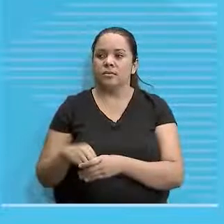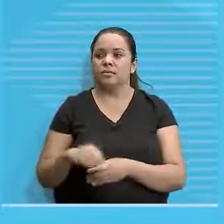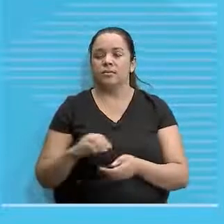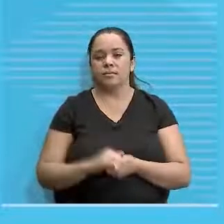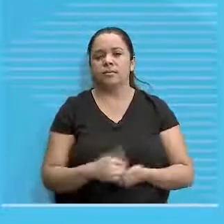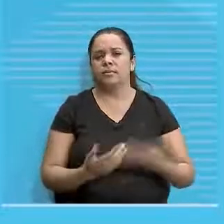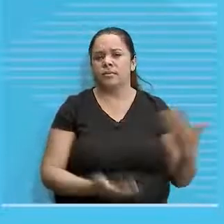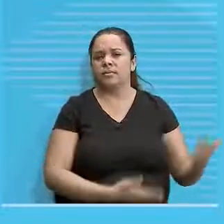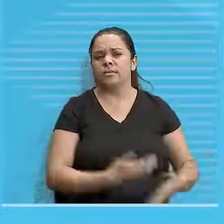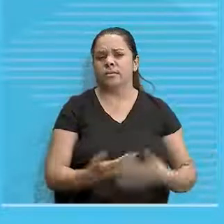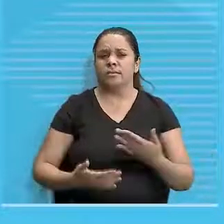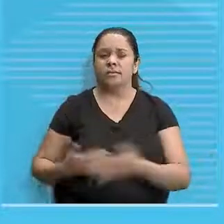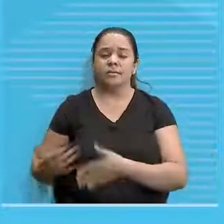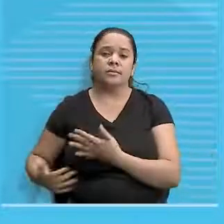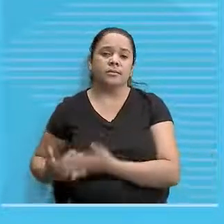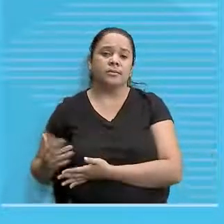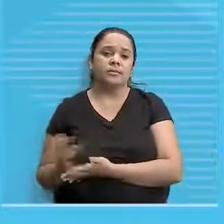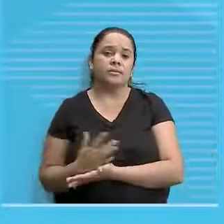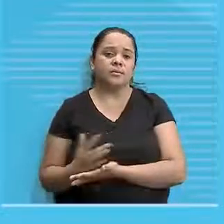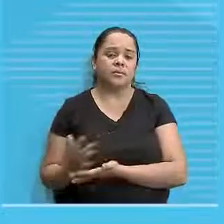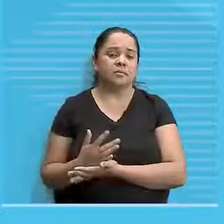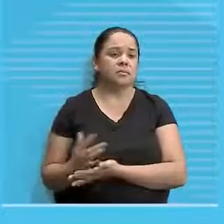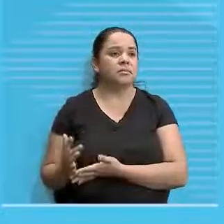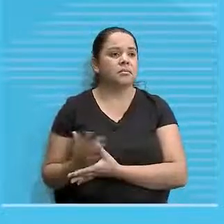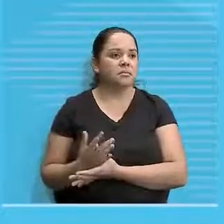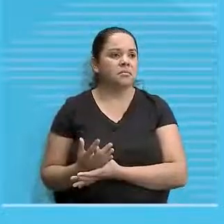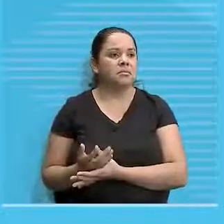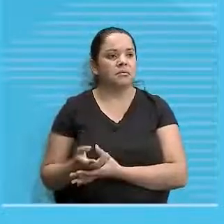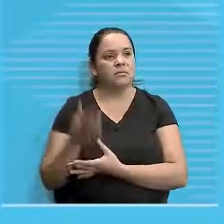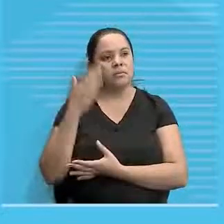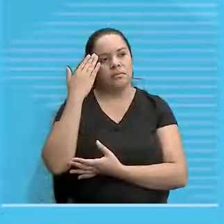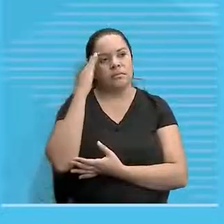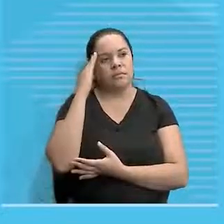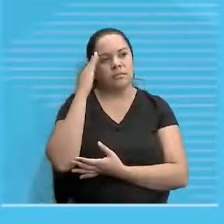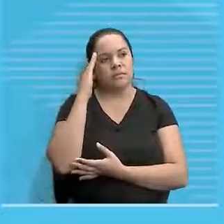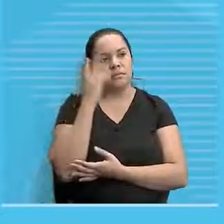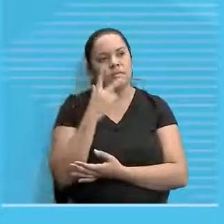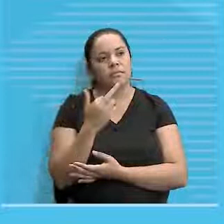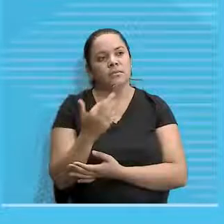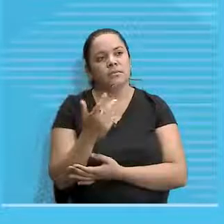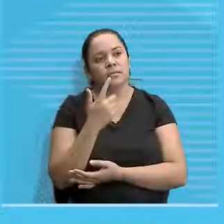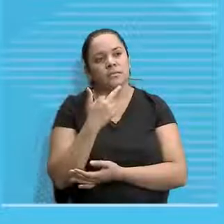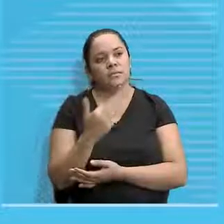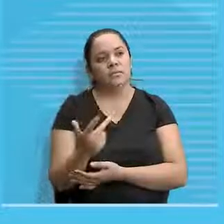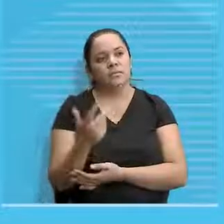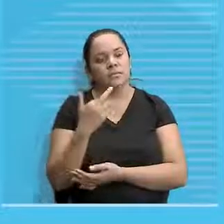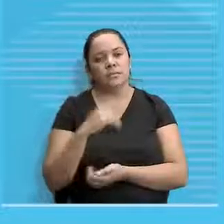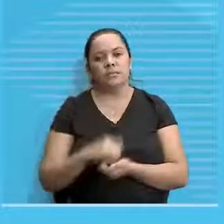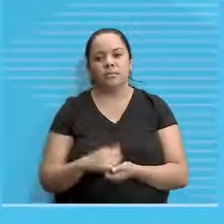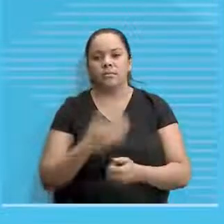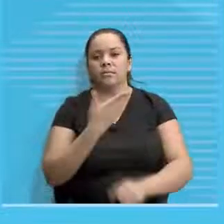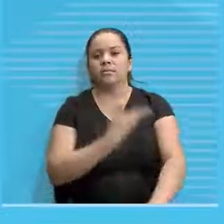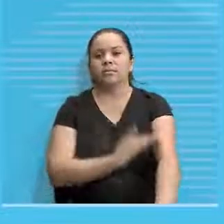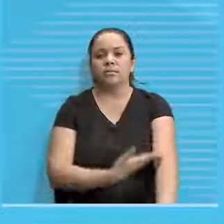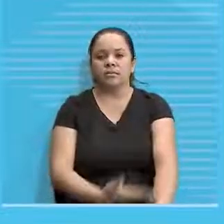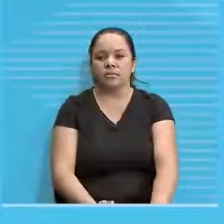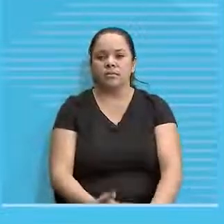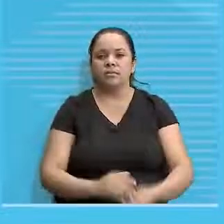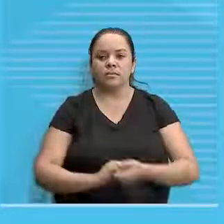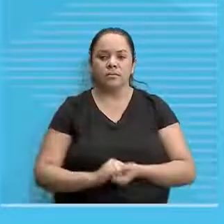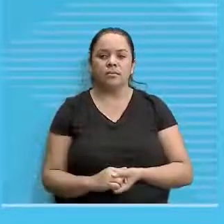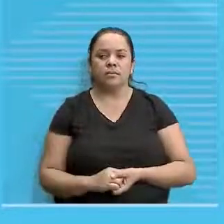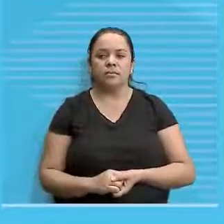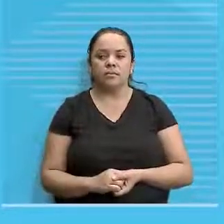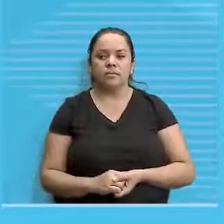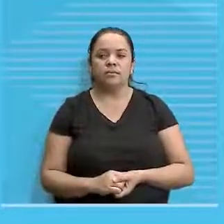algumas questões. A gente compartilha aqui um idioma, mas a gente também compartilha alguns hábitos, alguns